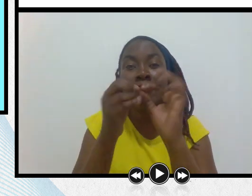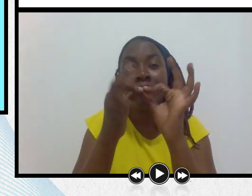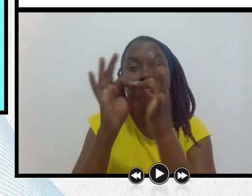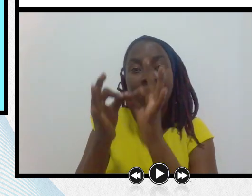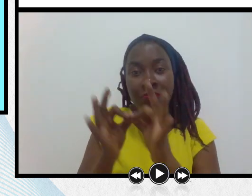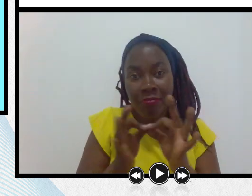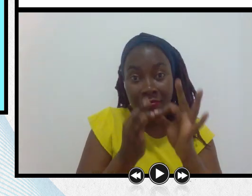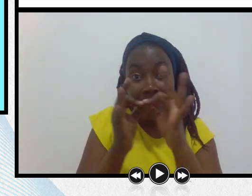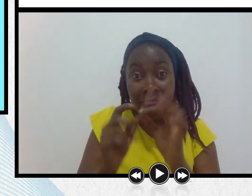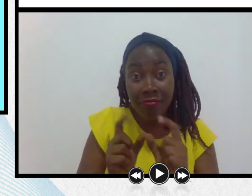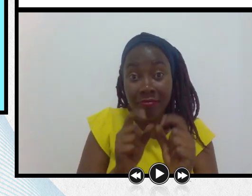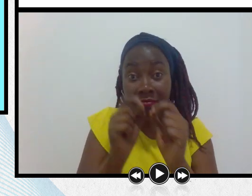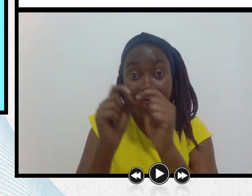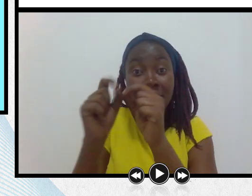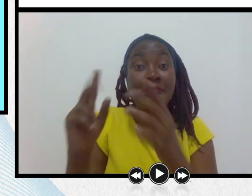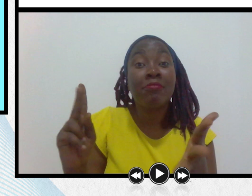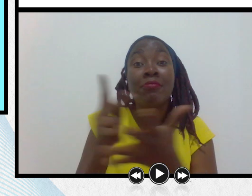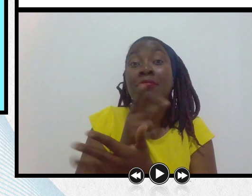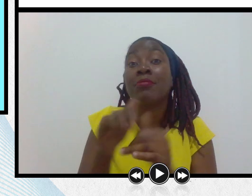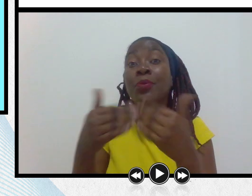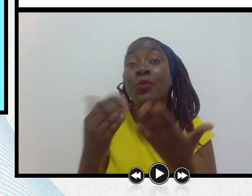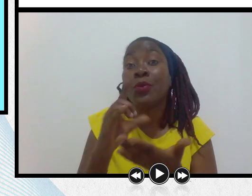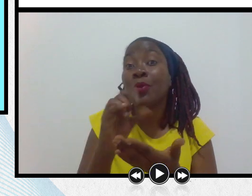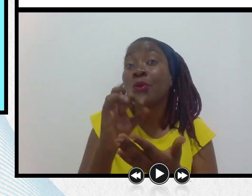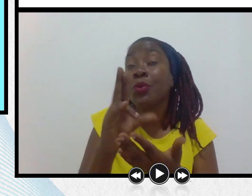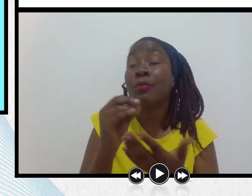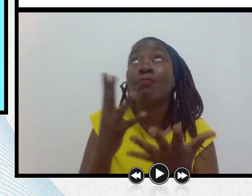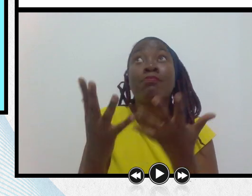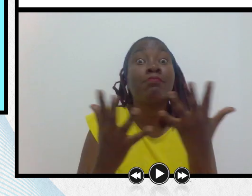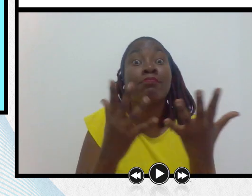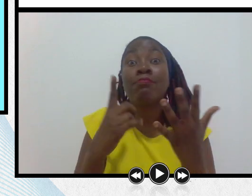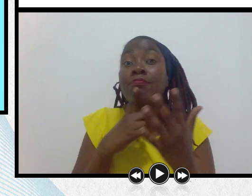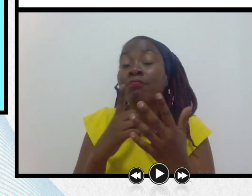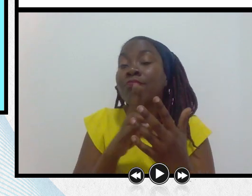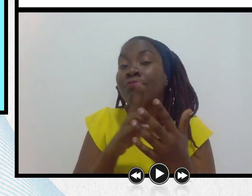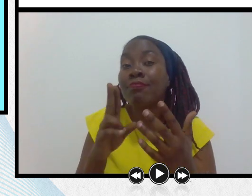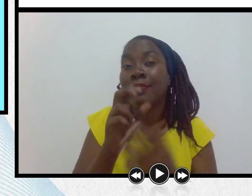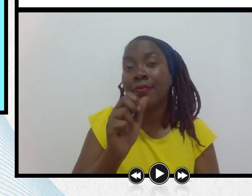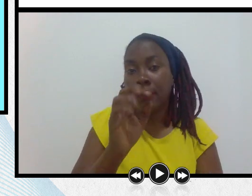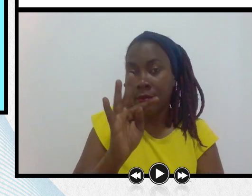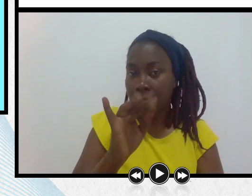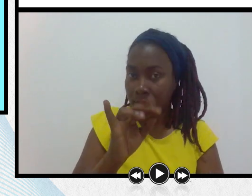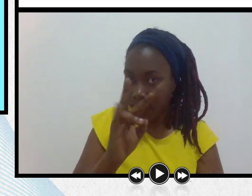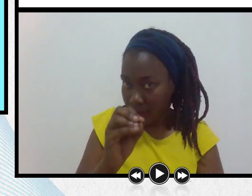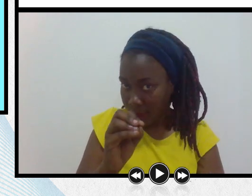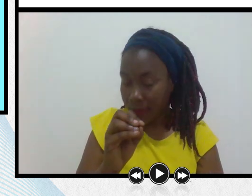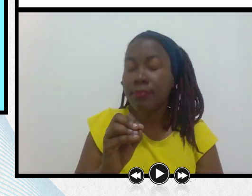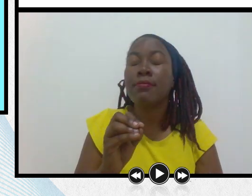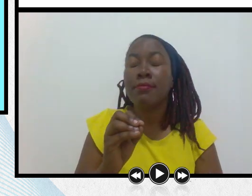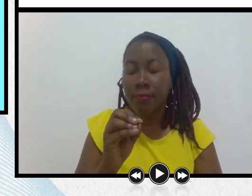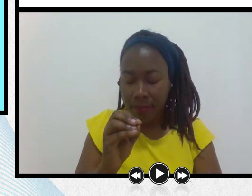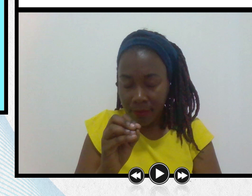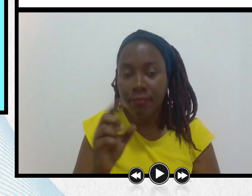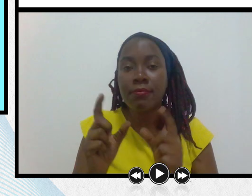celular. E essa oxidação só acontece quando o cloro, quando existe chamado cloro ativo, né? Ou seja, é um